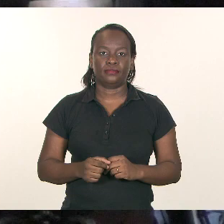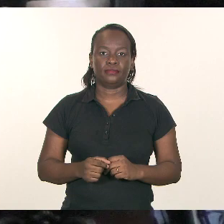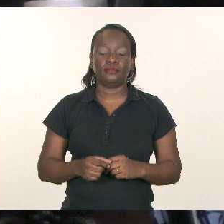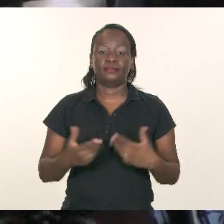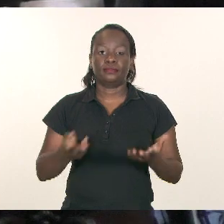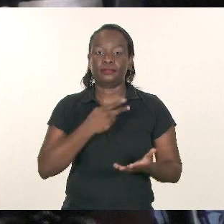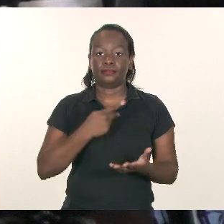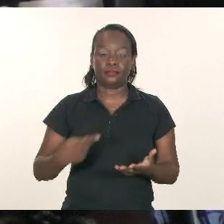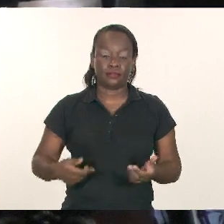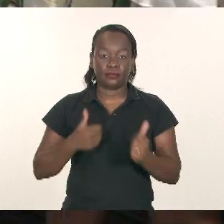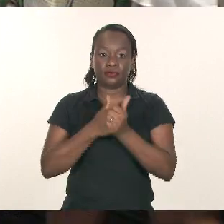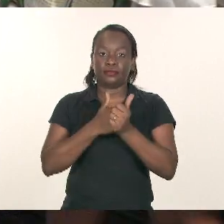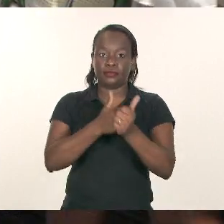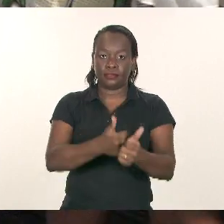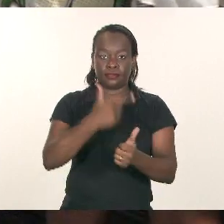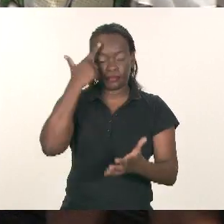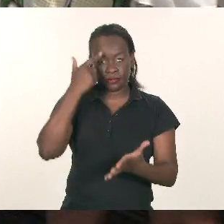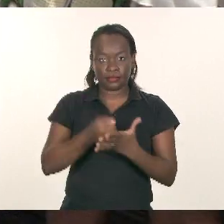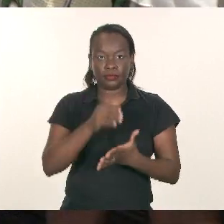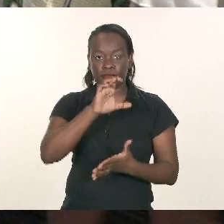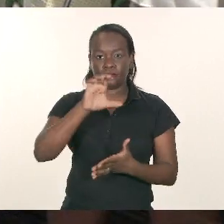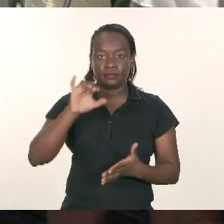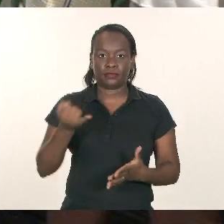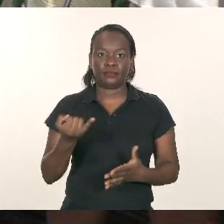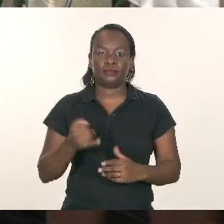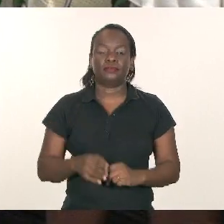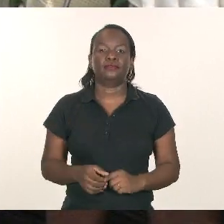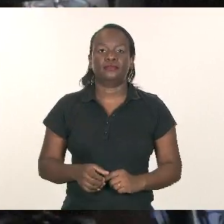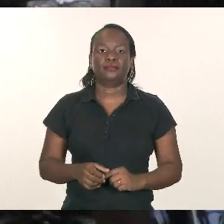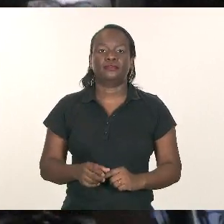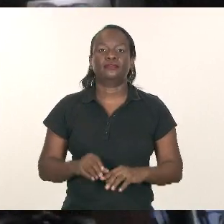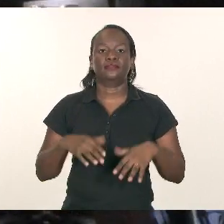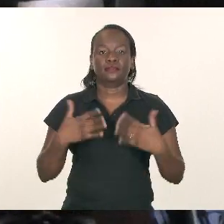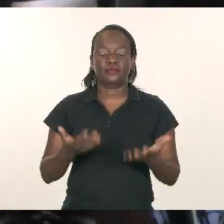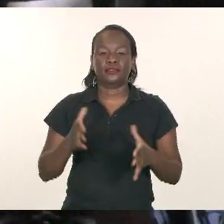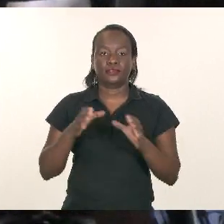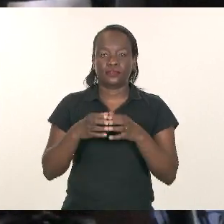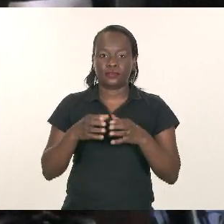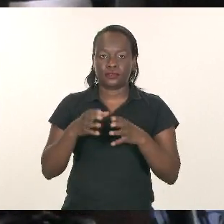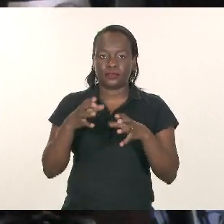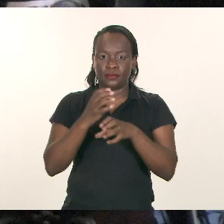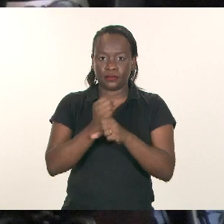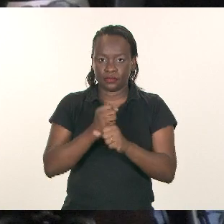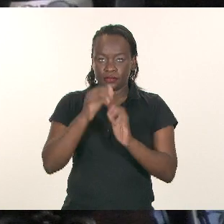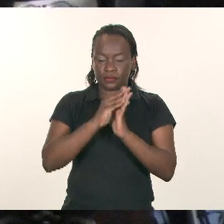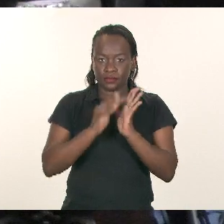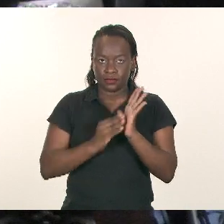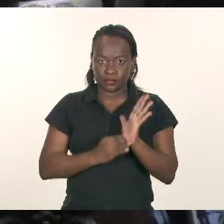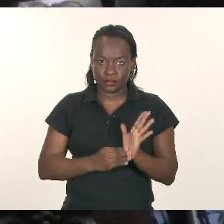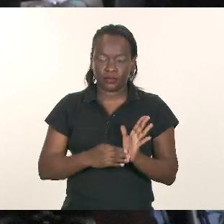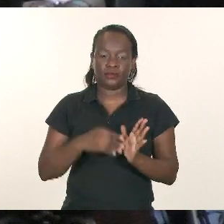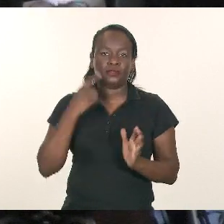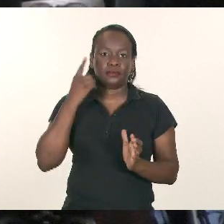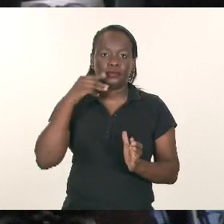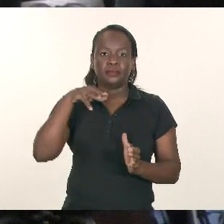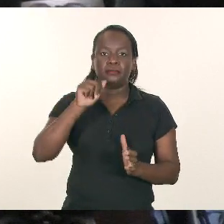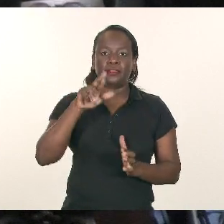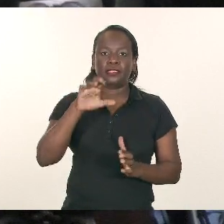Senhor presidente, vamos acompanhar aqui o parecer da CCJ. Pela Comissão de Orçamento, deputado Márcio